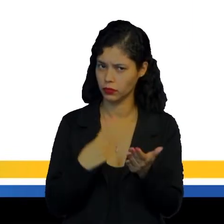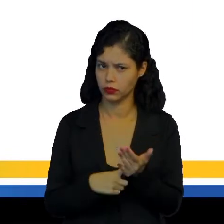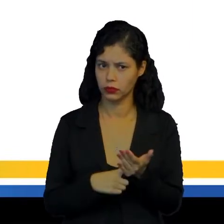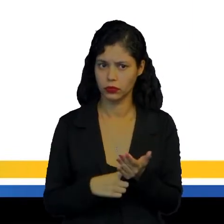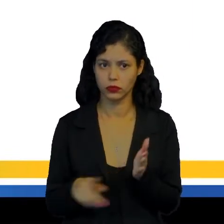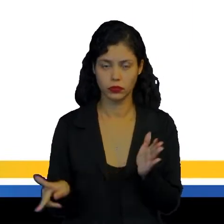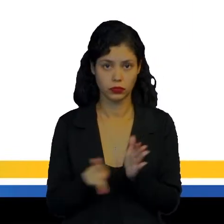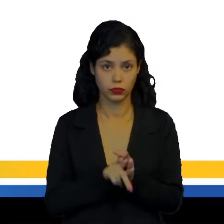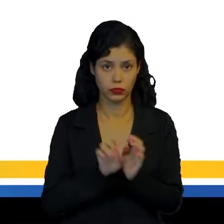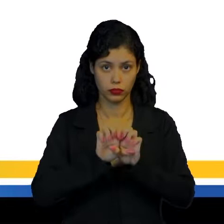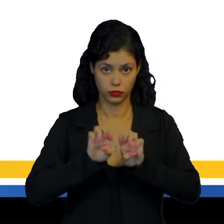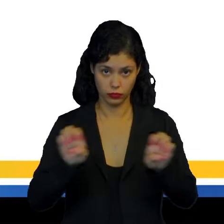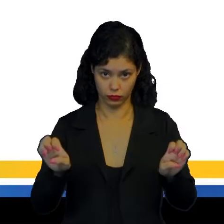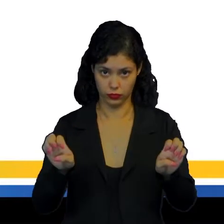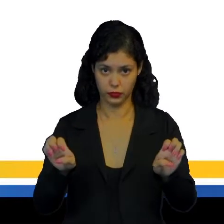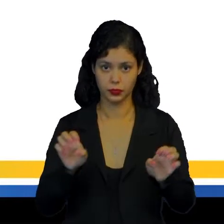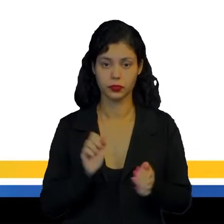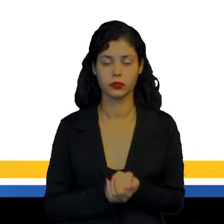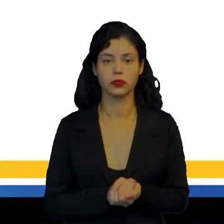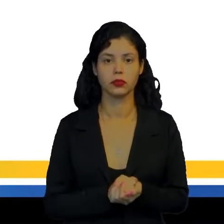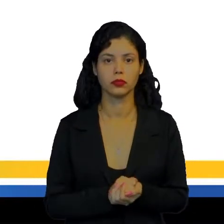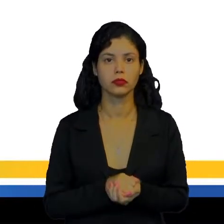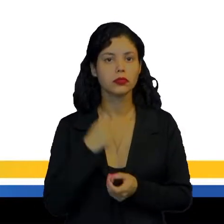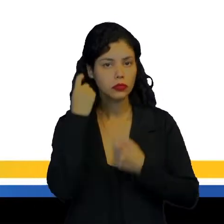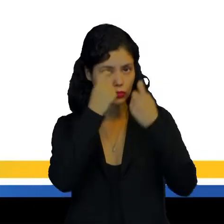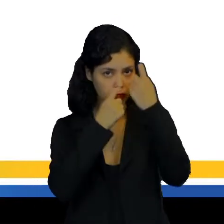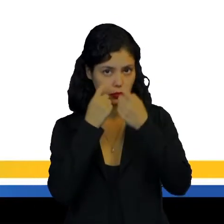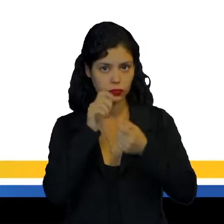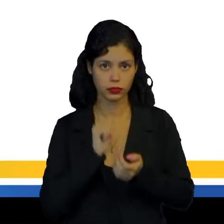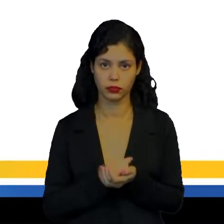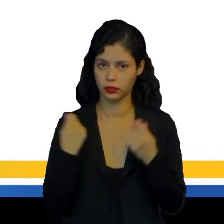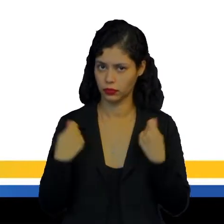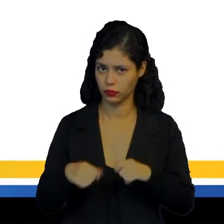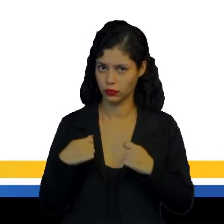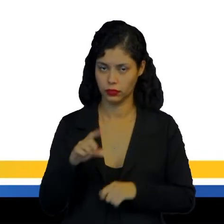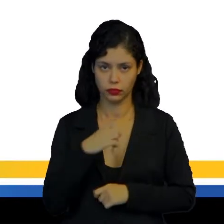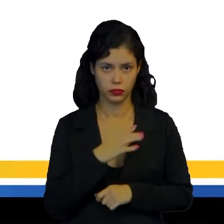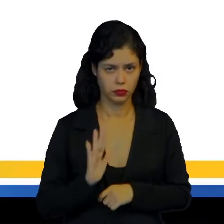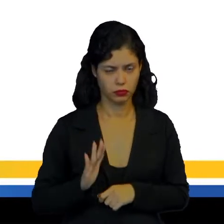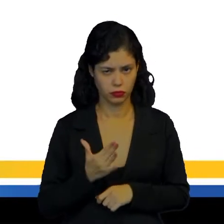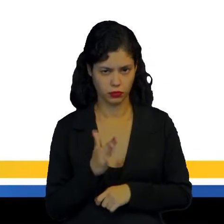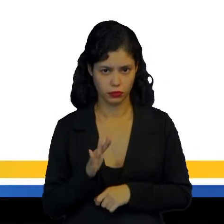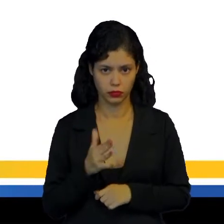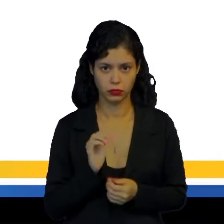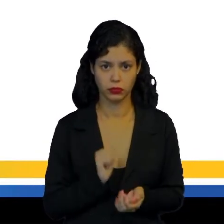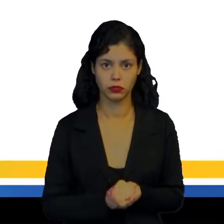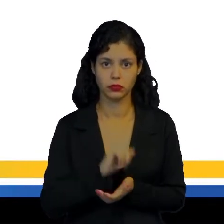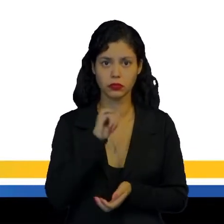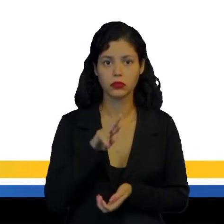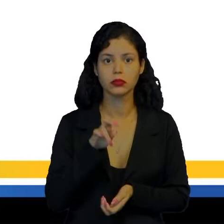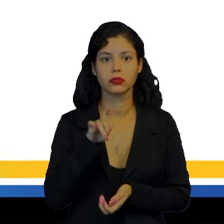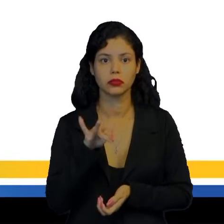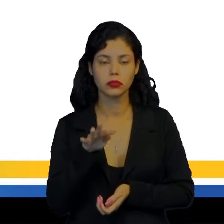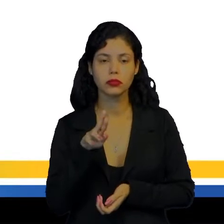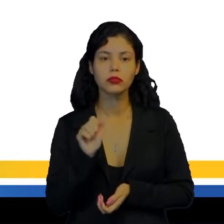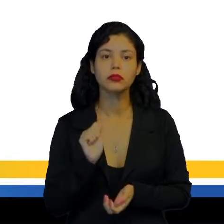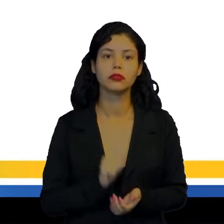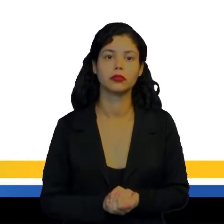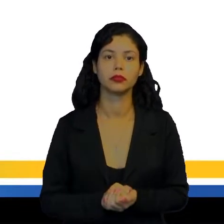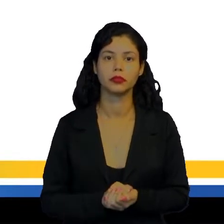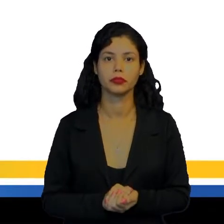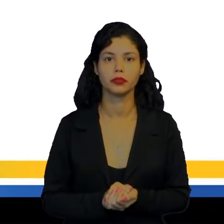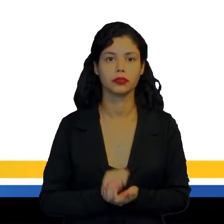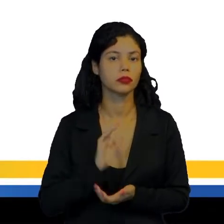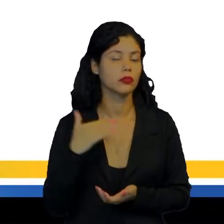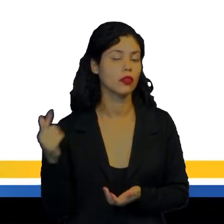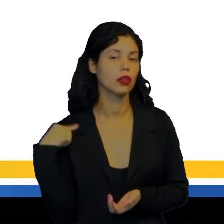uma equação, tá? Uma expressão precisa ter pelo menos uma incógnita. Ou seja,